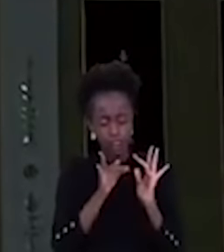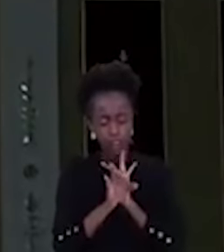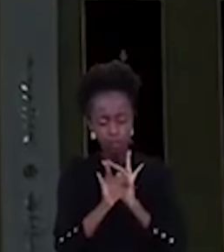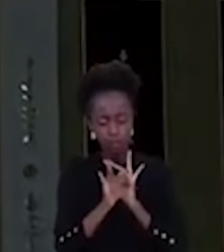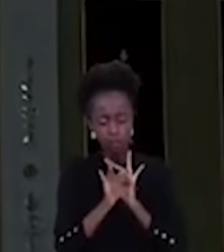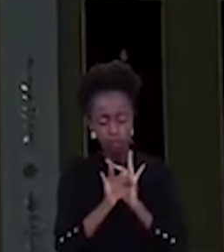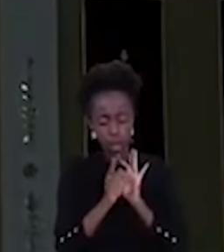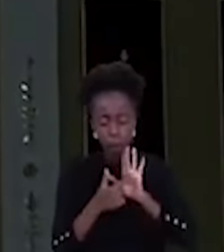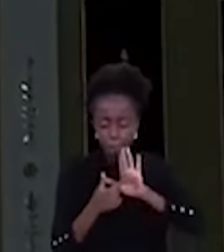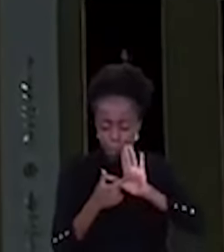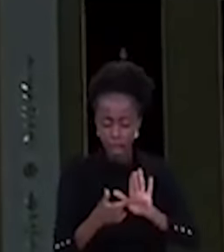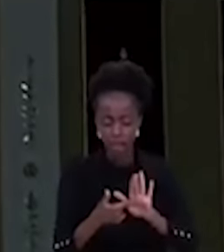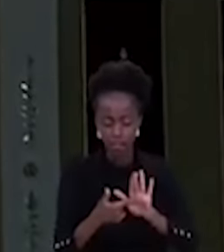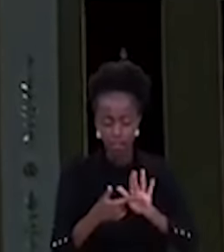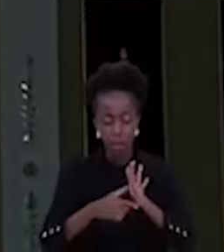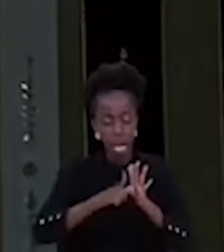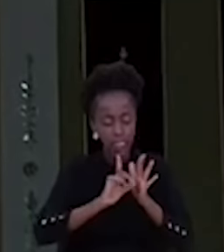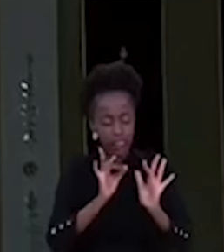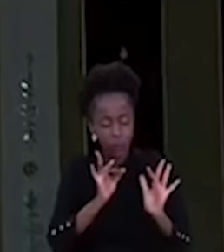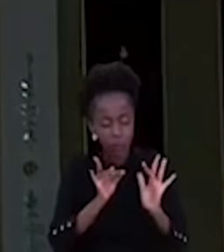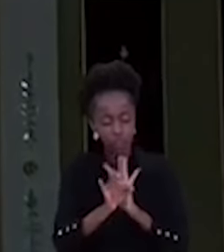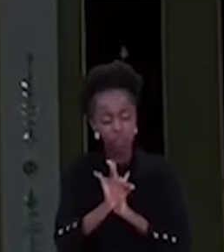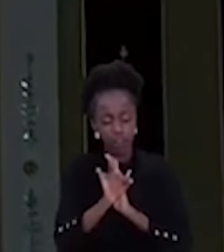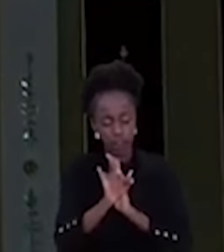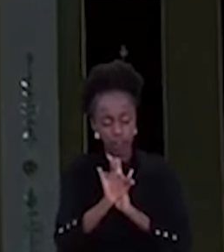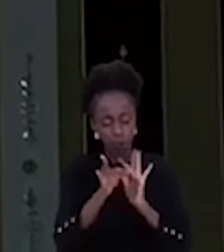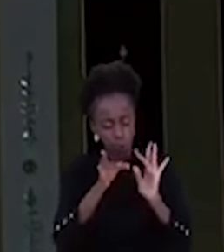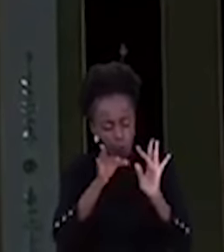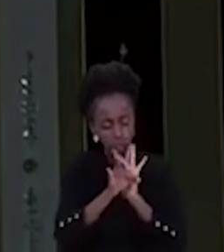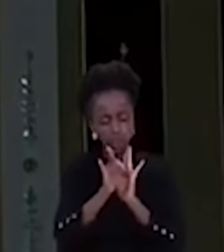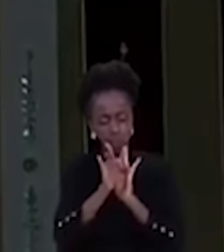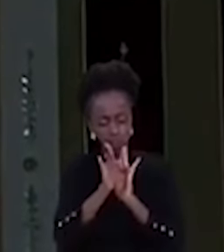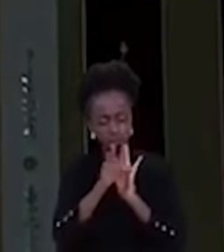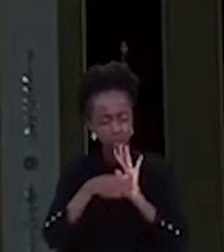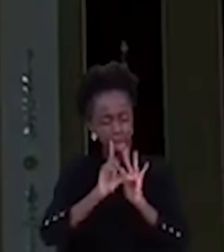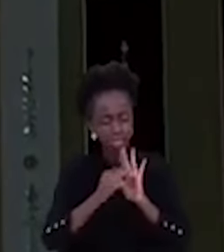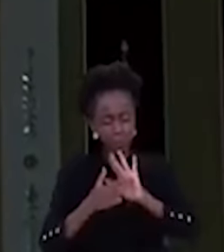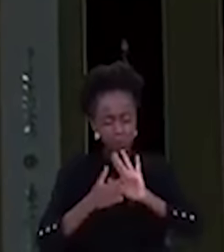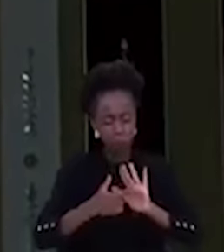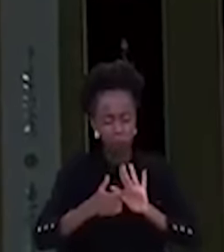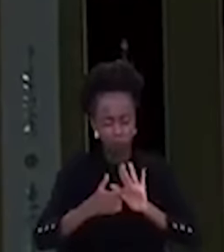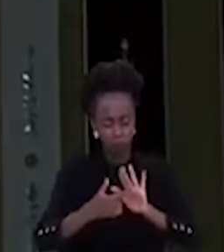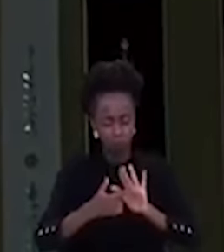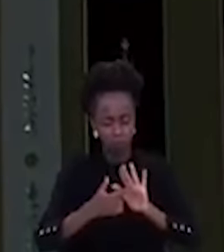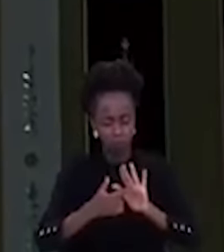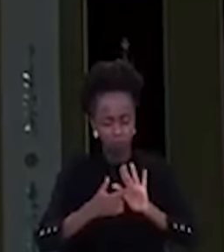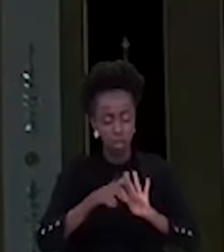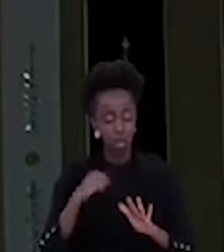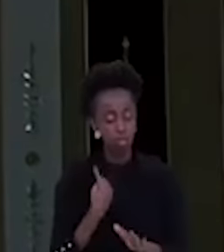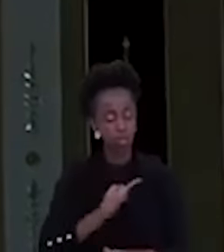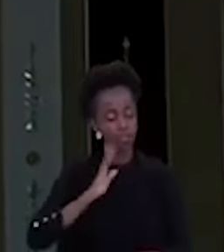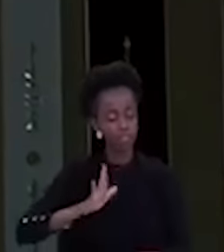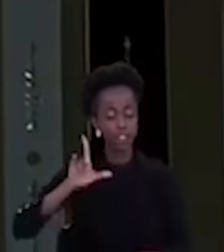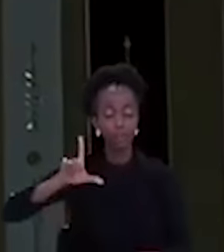revelado, antes que o mundo eleja o anticristo como seu Senhor. Nós que já